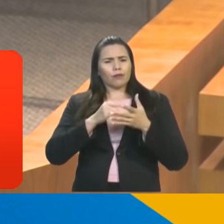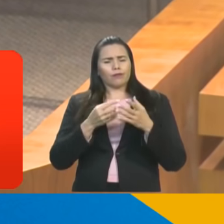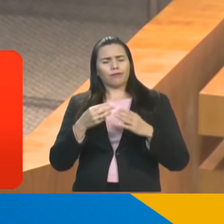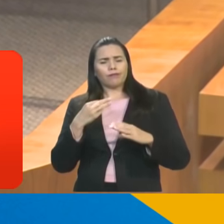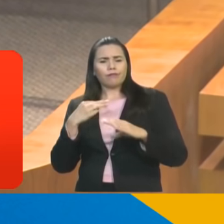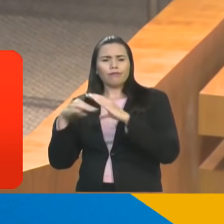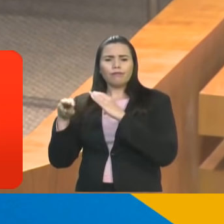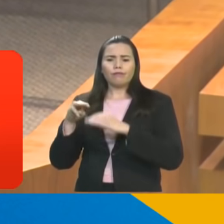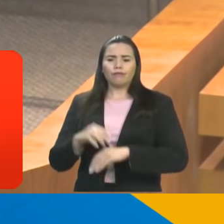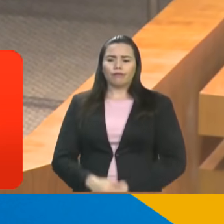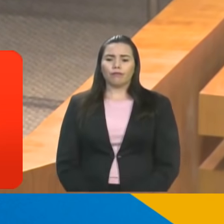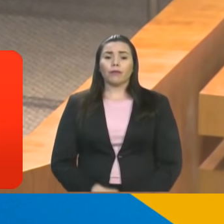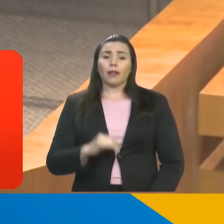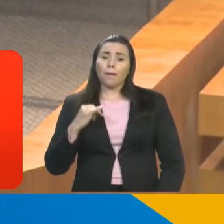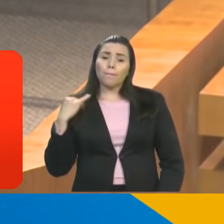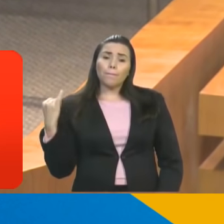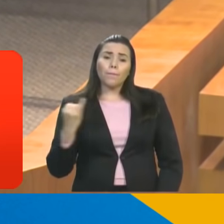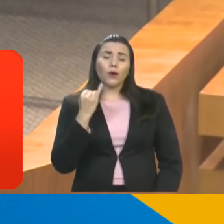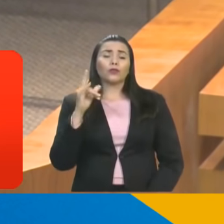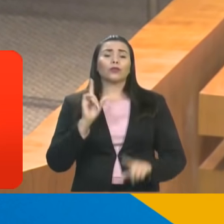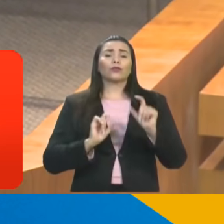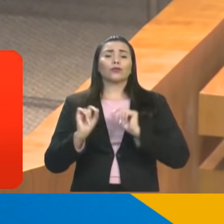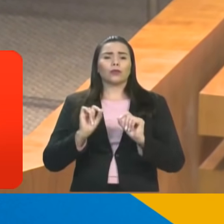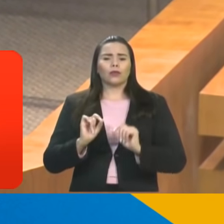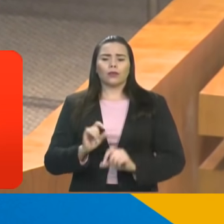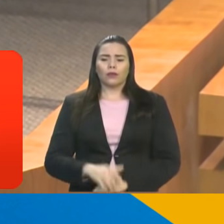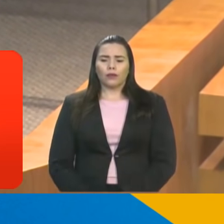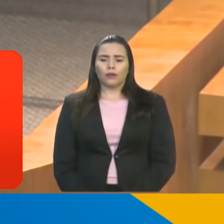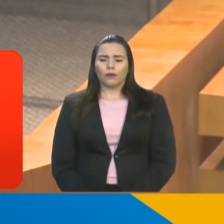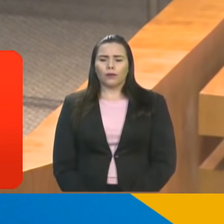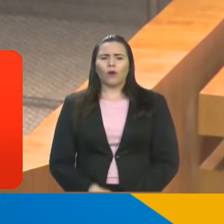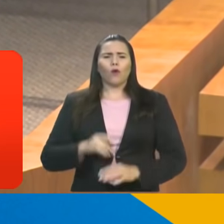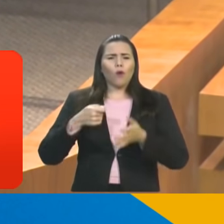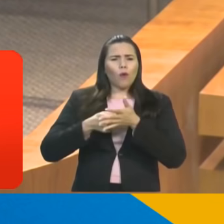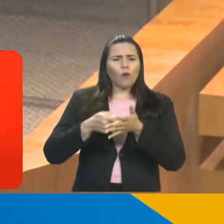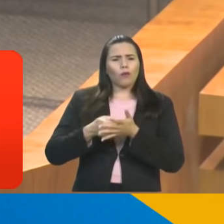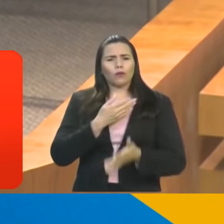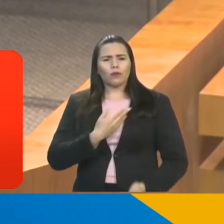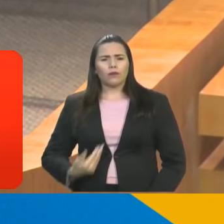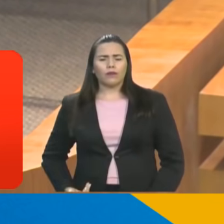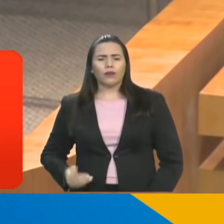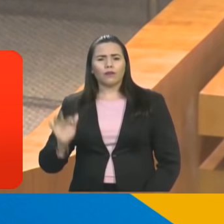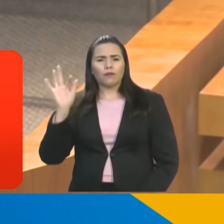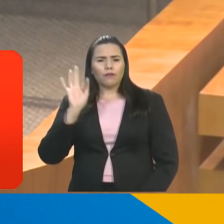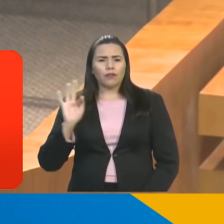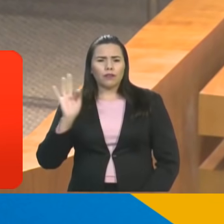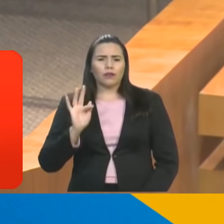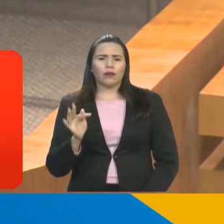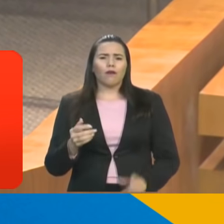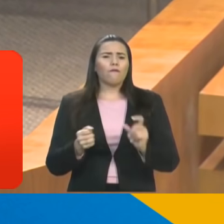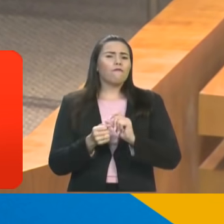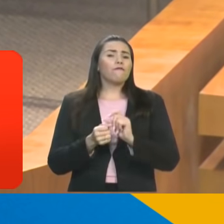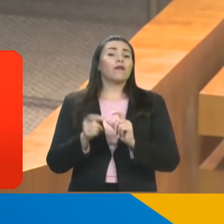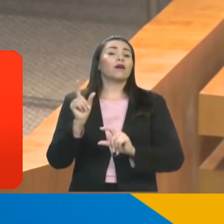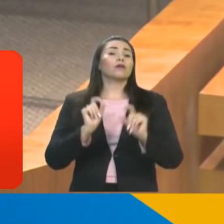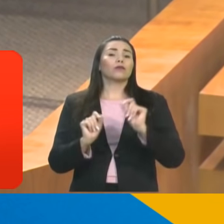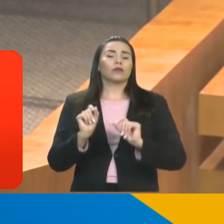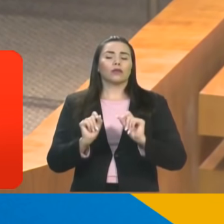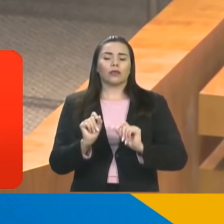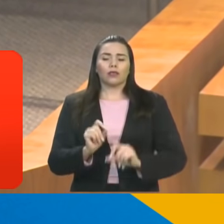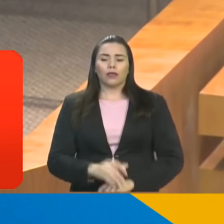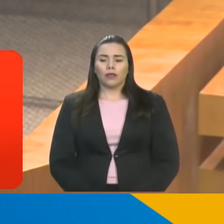respeito, que a gente possa cobrar que o governo federal permaneça, mantenha ou